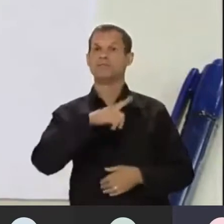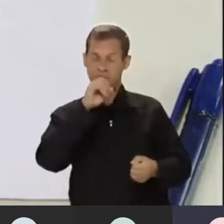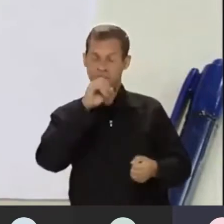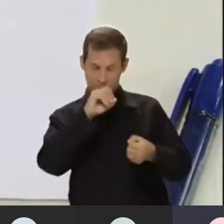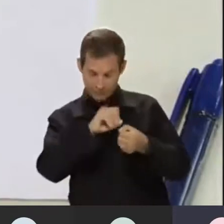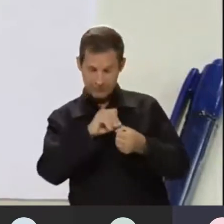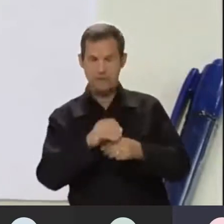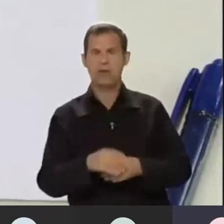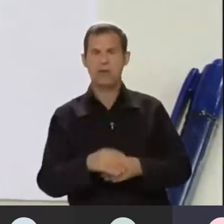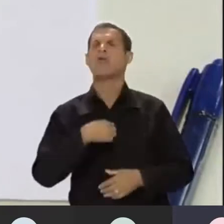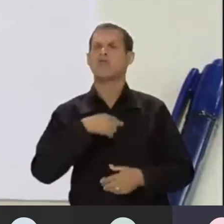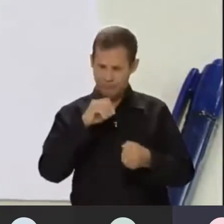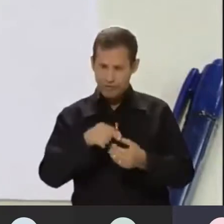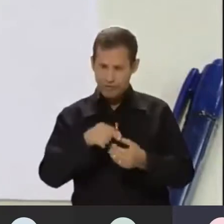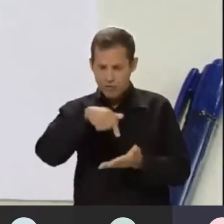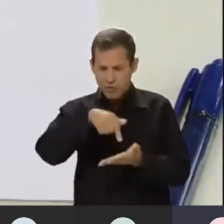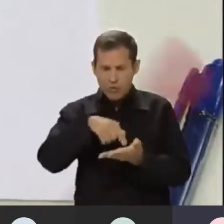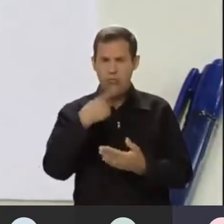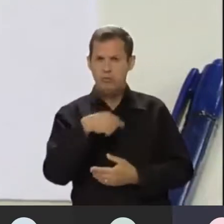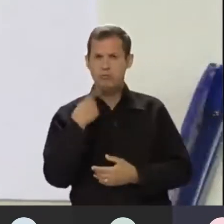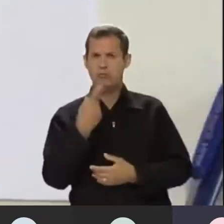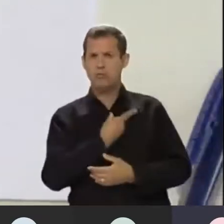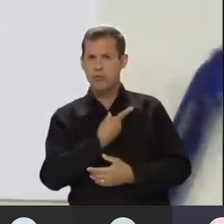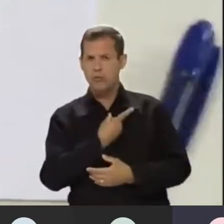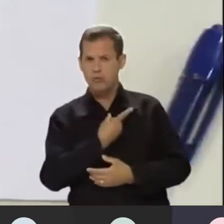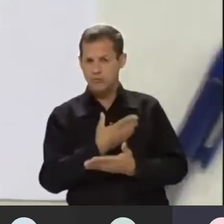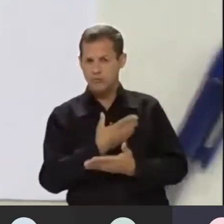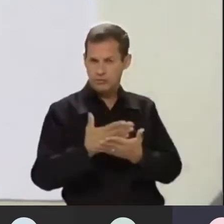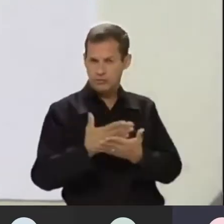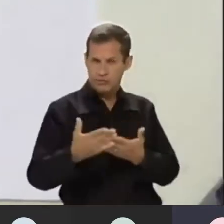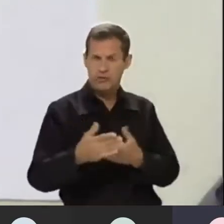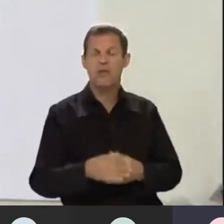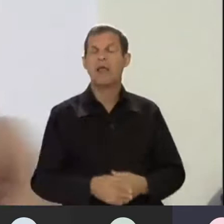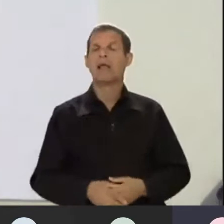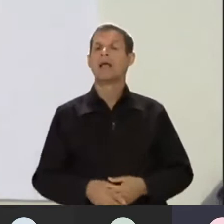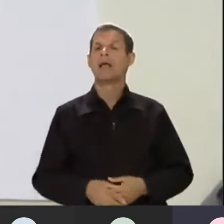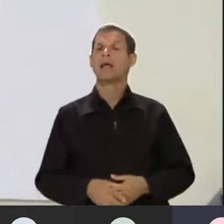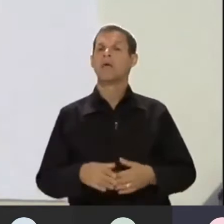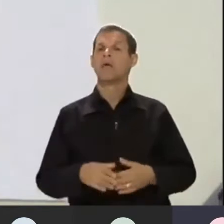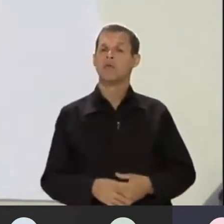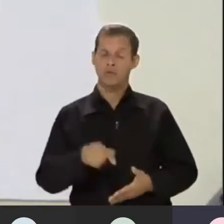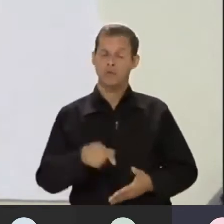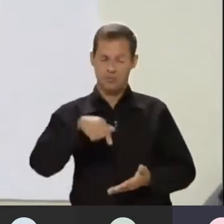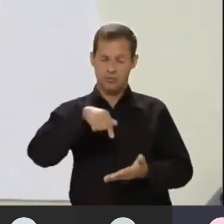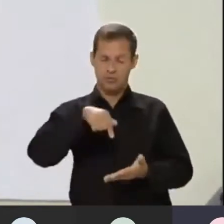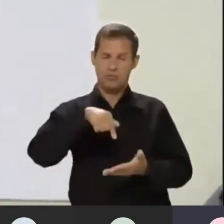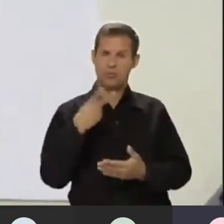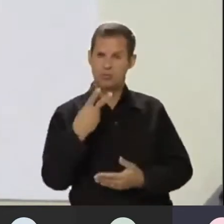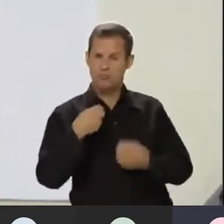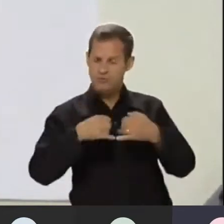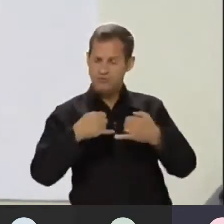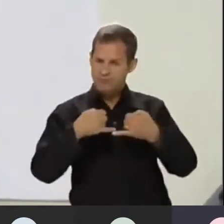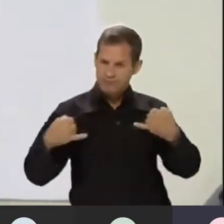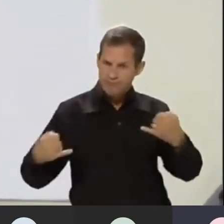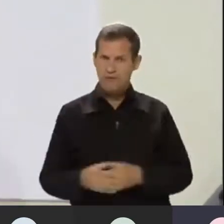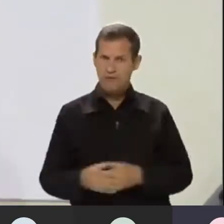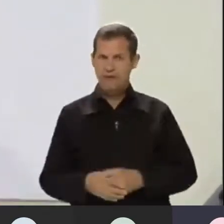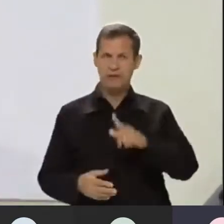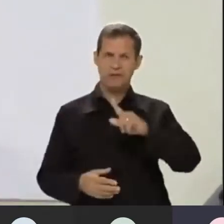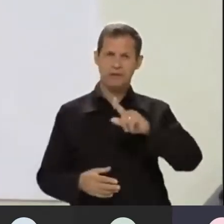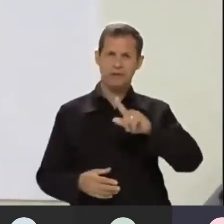tenho que fazer, eu já fiz aquele ponto 1, que foi o nosso primeiro passo. Para esse meu ponto 2, a primeira coisa eu tenho que traçar essa minha